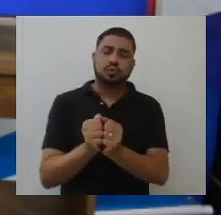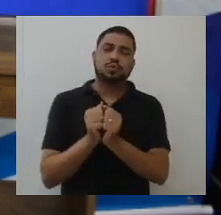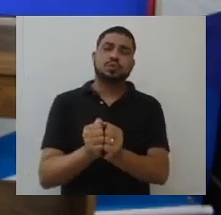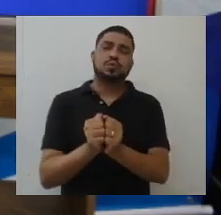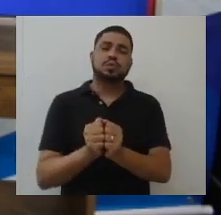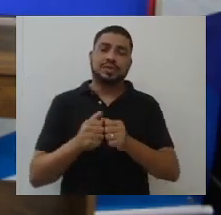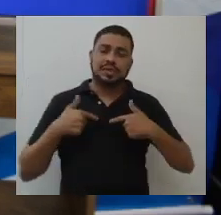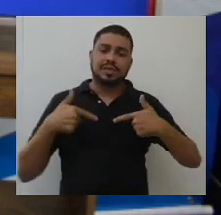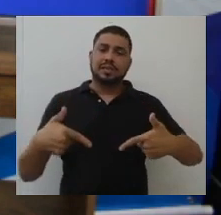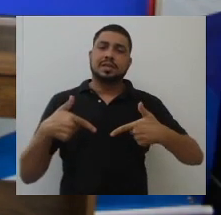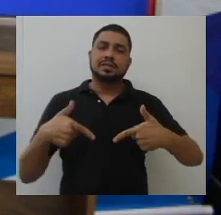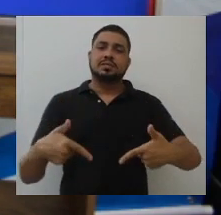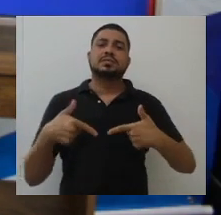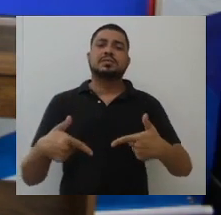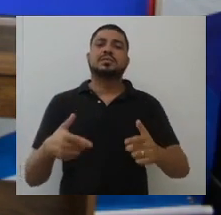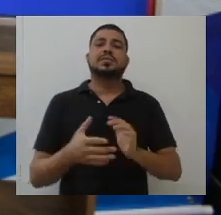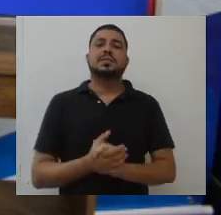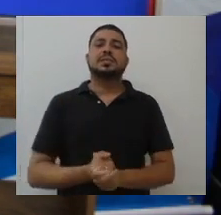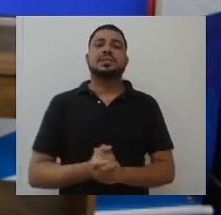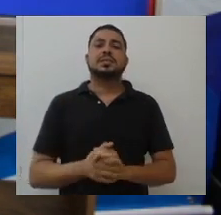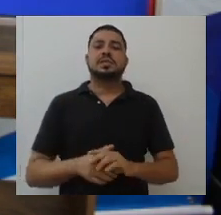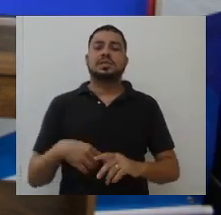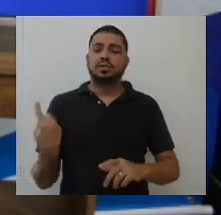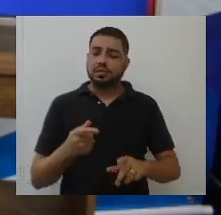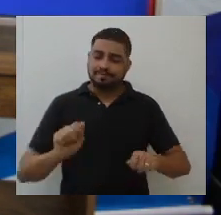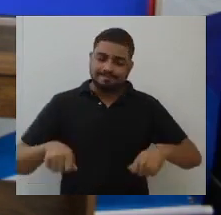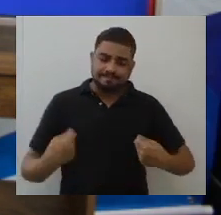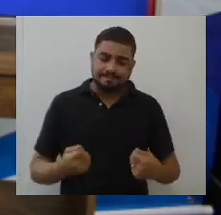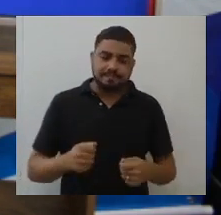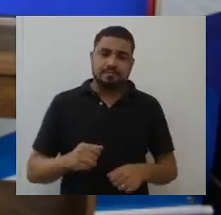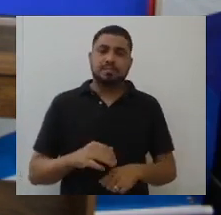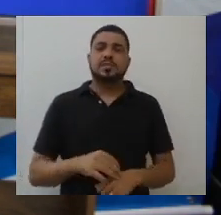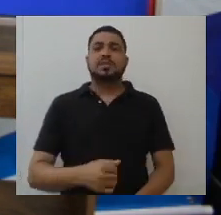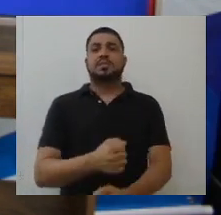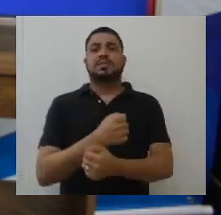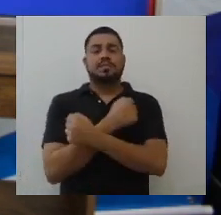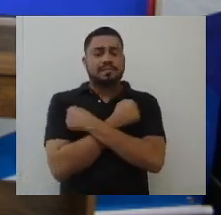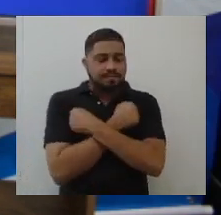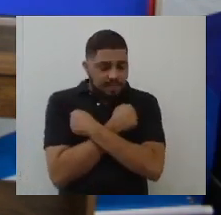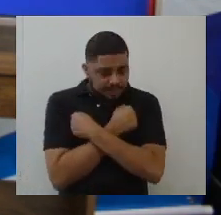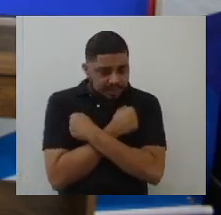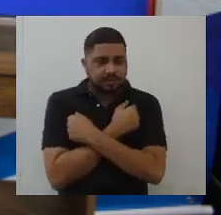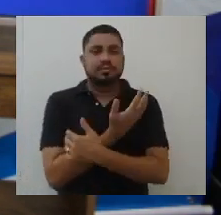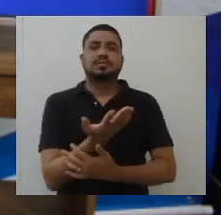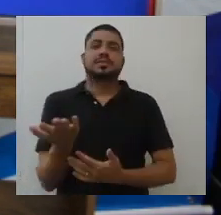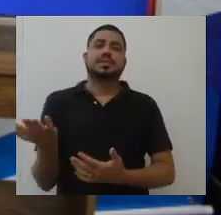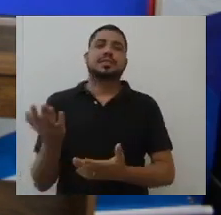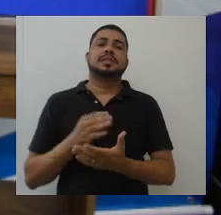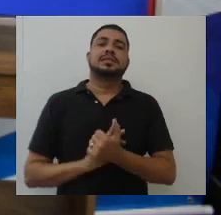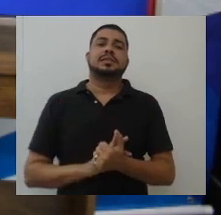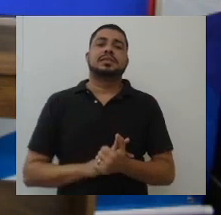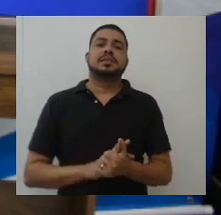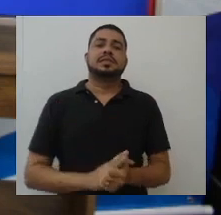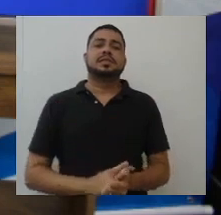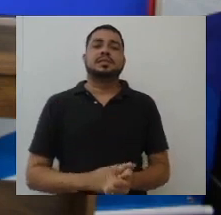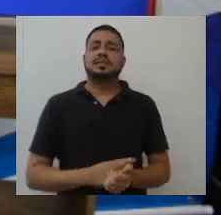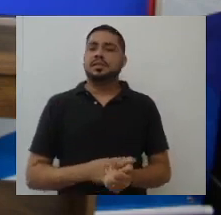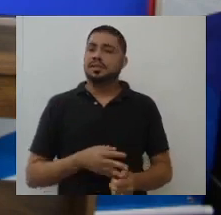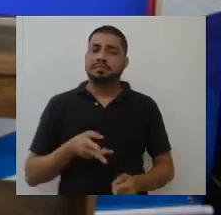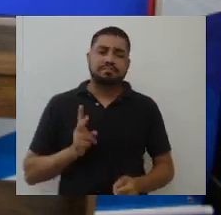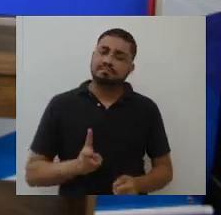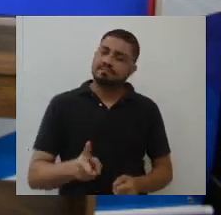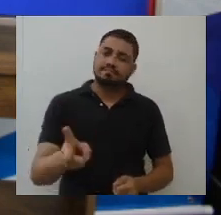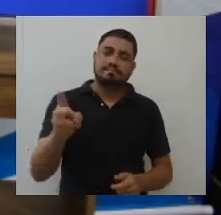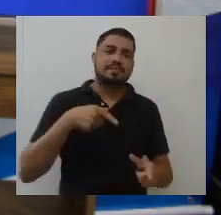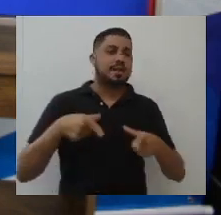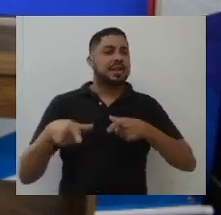nessa luta e dando o nosso melhor, eu tenho certeza. Então, forte abraço para todos vocês E vamos trabalhar, o